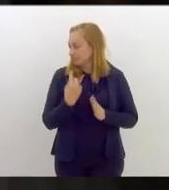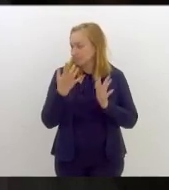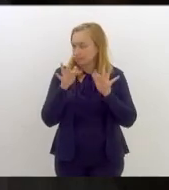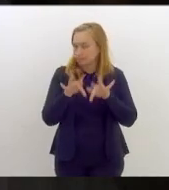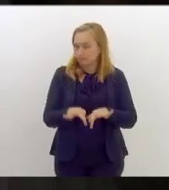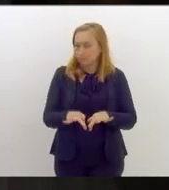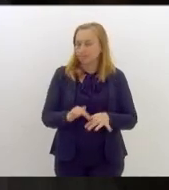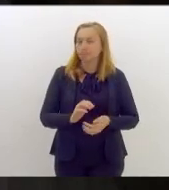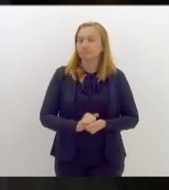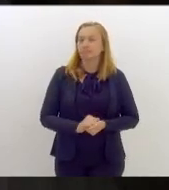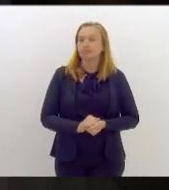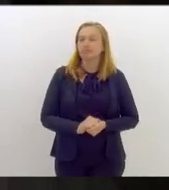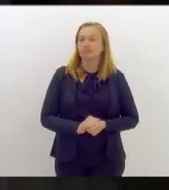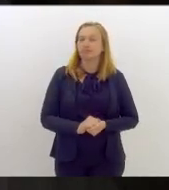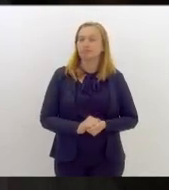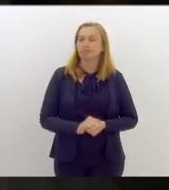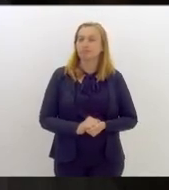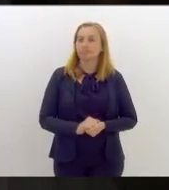conforme